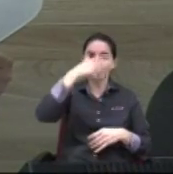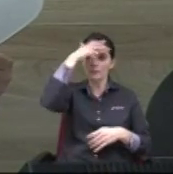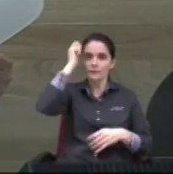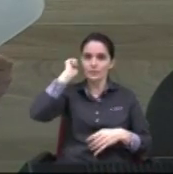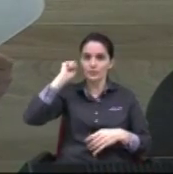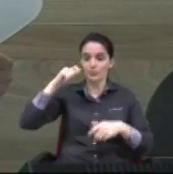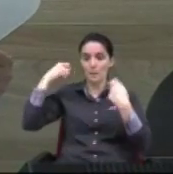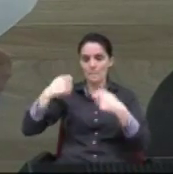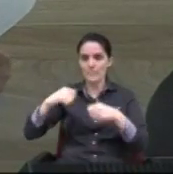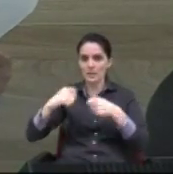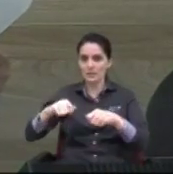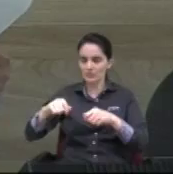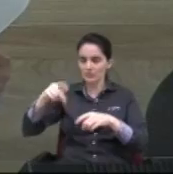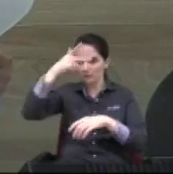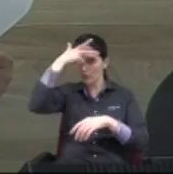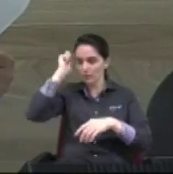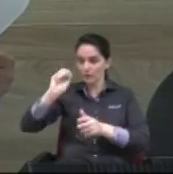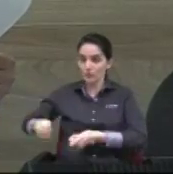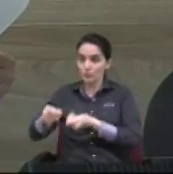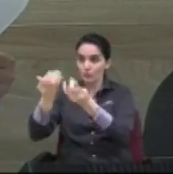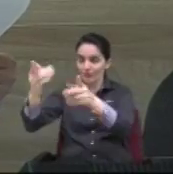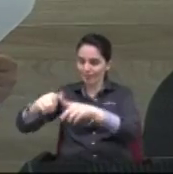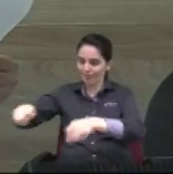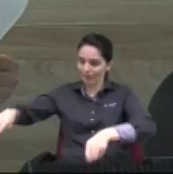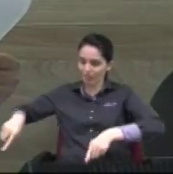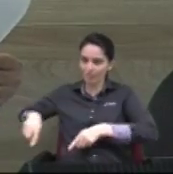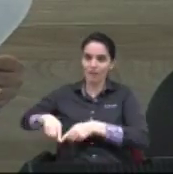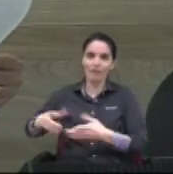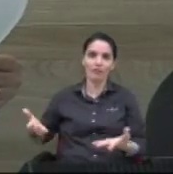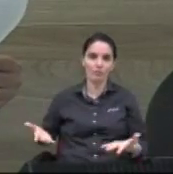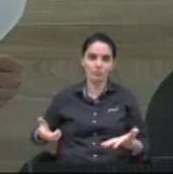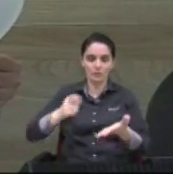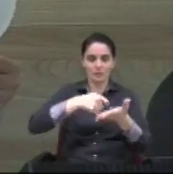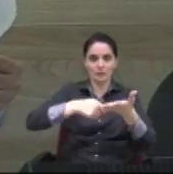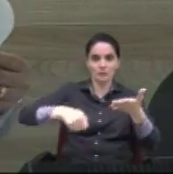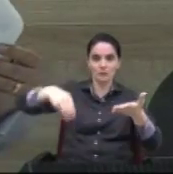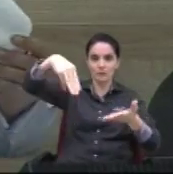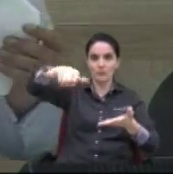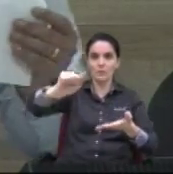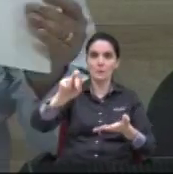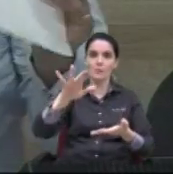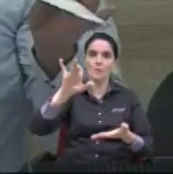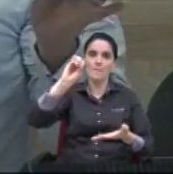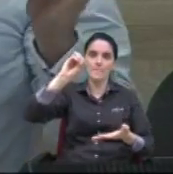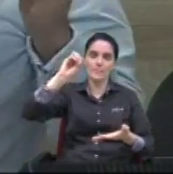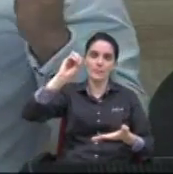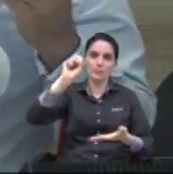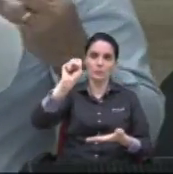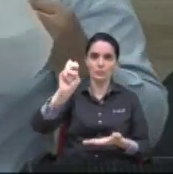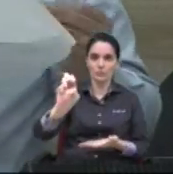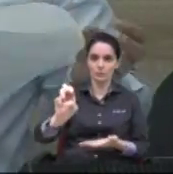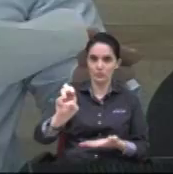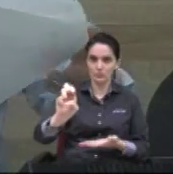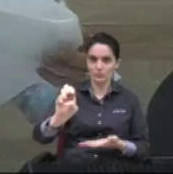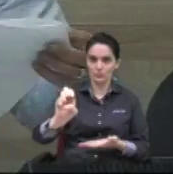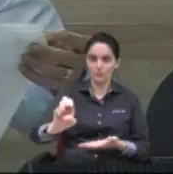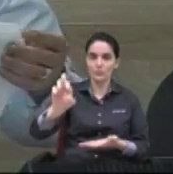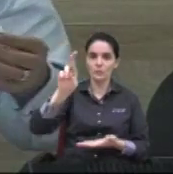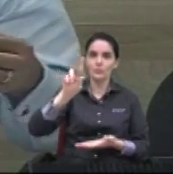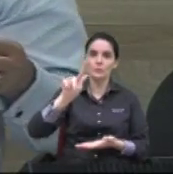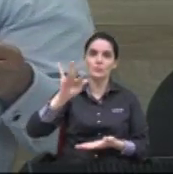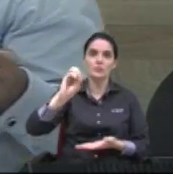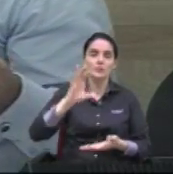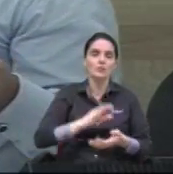terreno. Assinado, subsecretário da Casa Civil, Mário Sérgio Matsumoto. Eu queria pedir